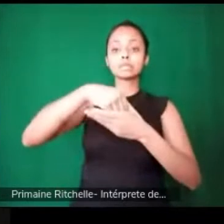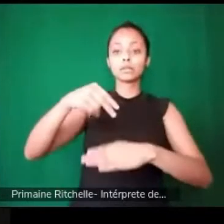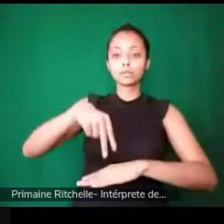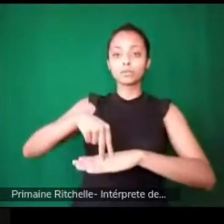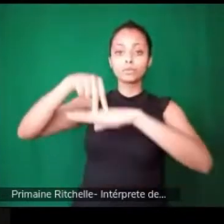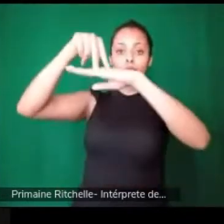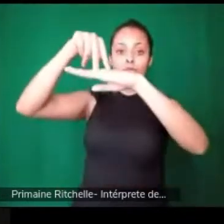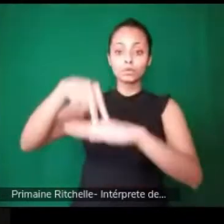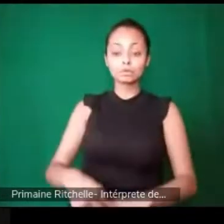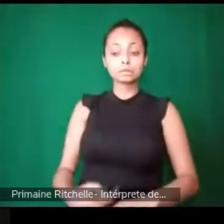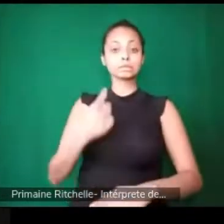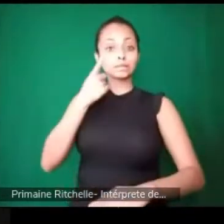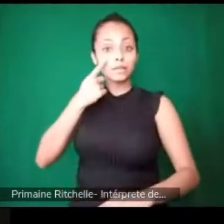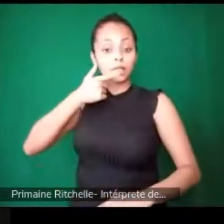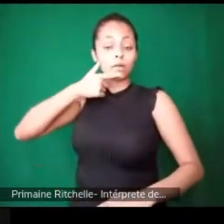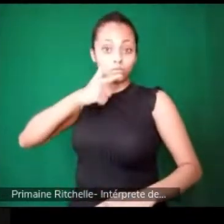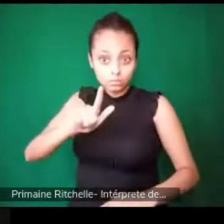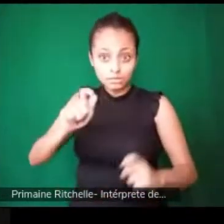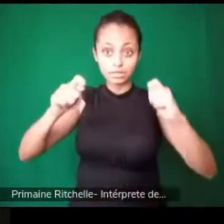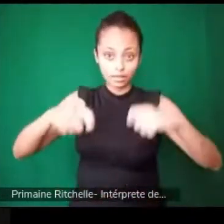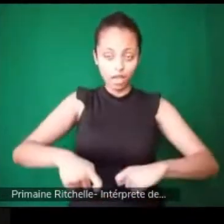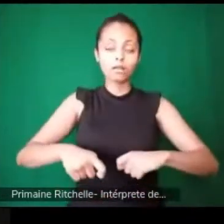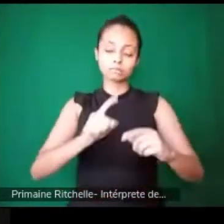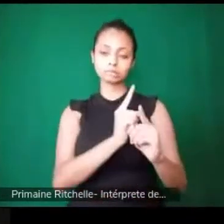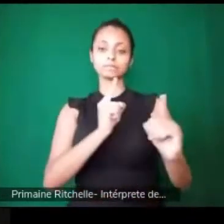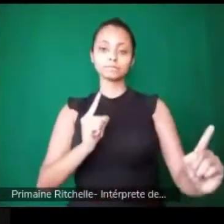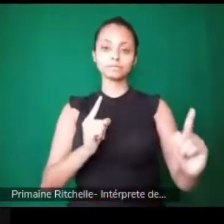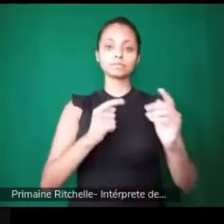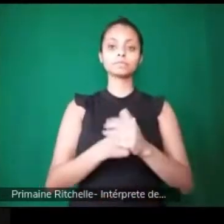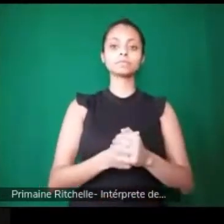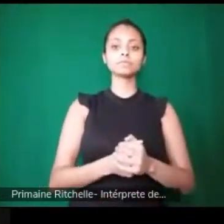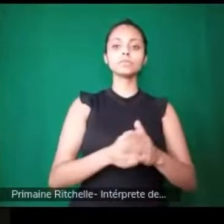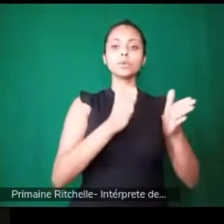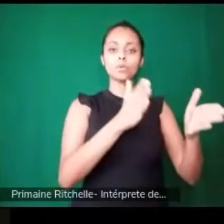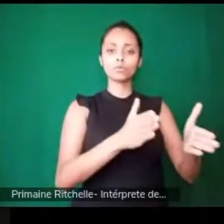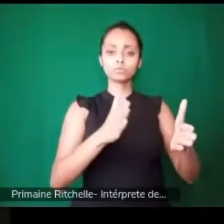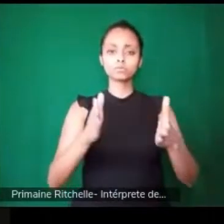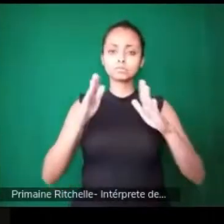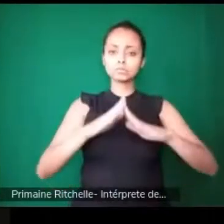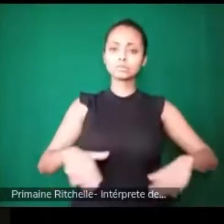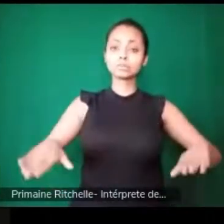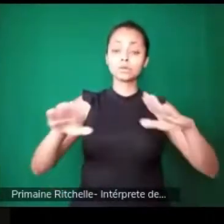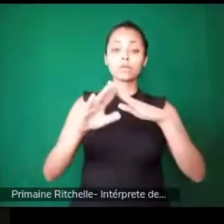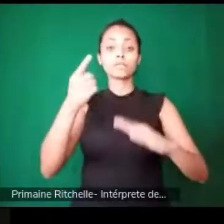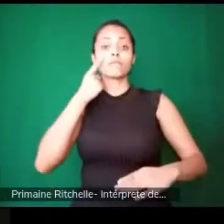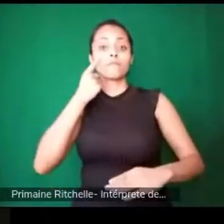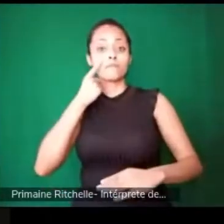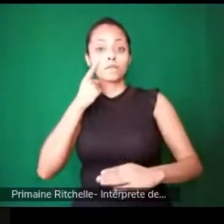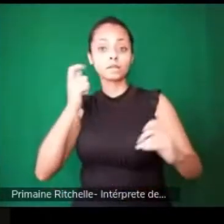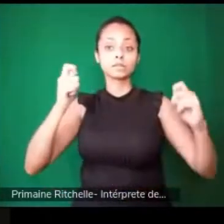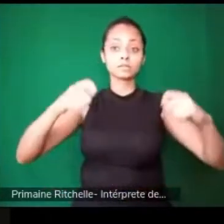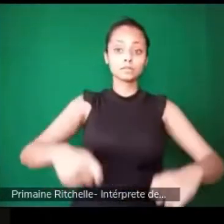pessoal. Em questão de organização dos ambientes, é sempre bom verificar a possibilidade de ordenamento